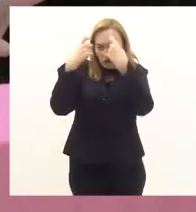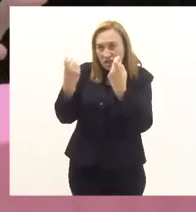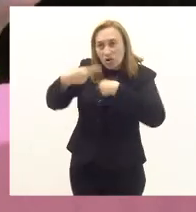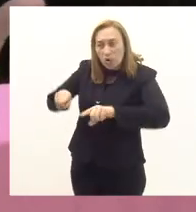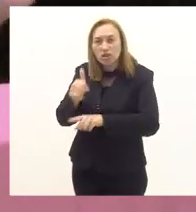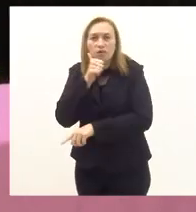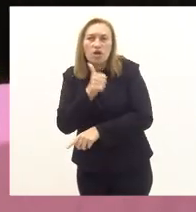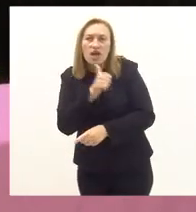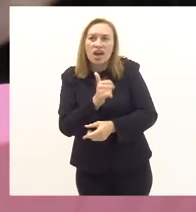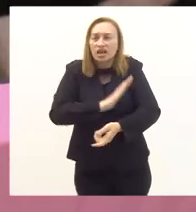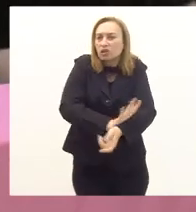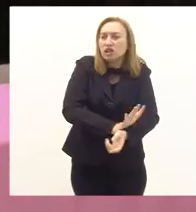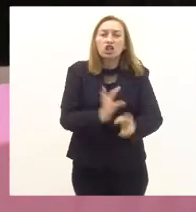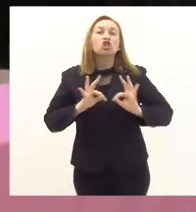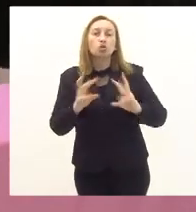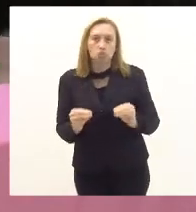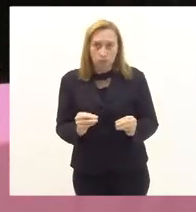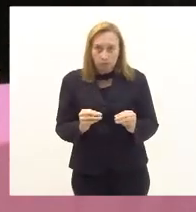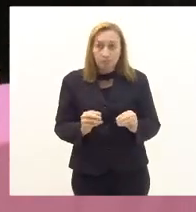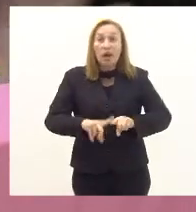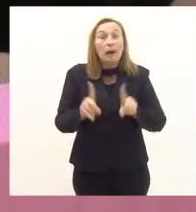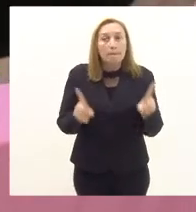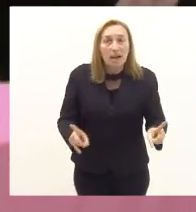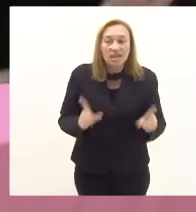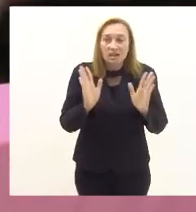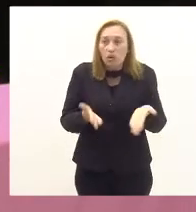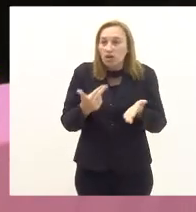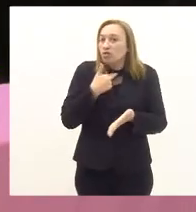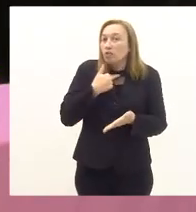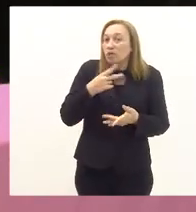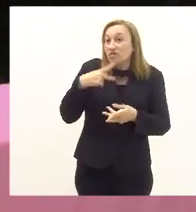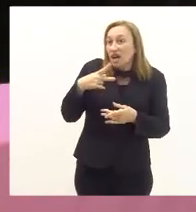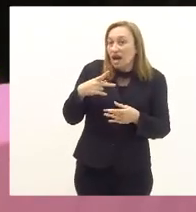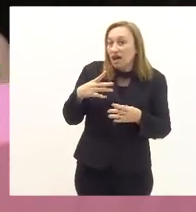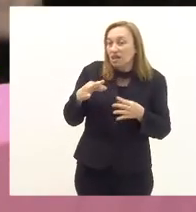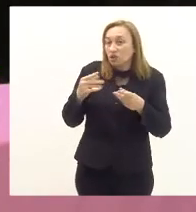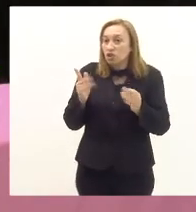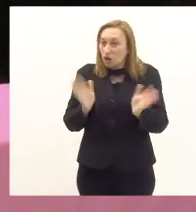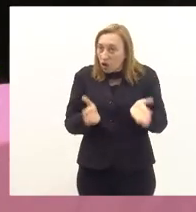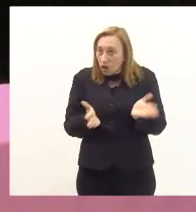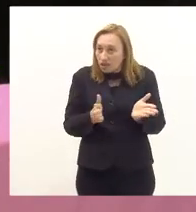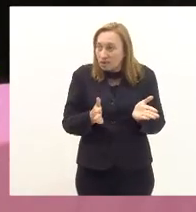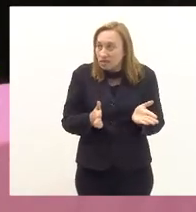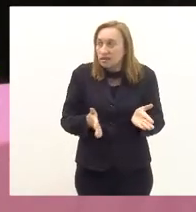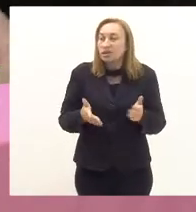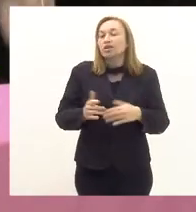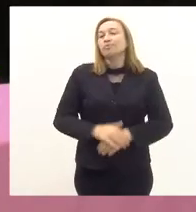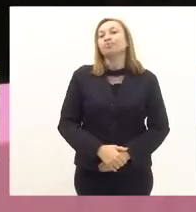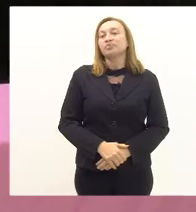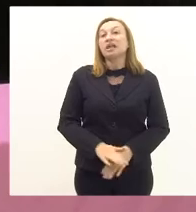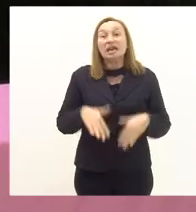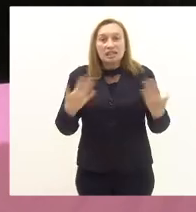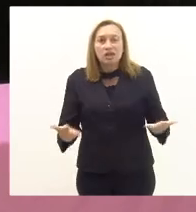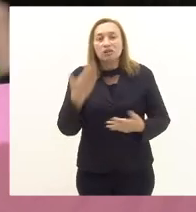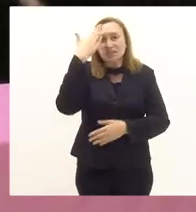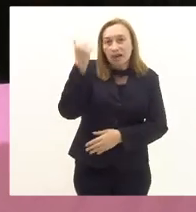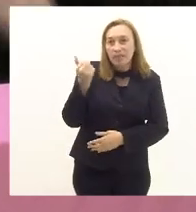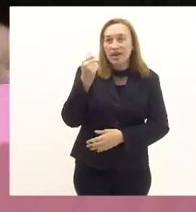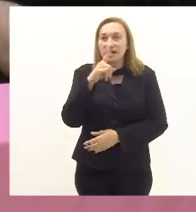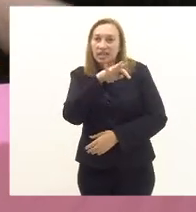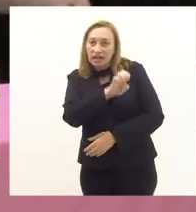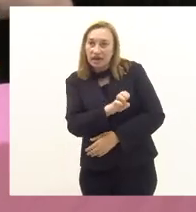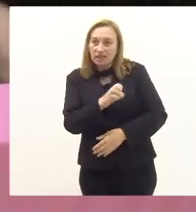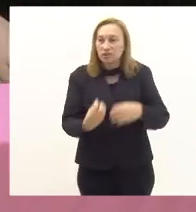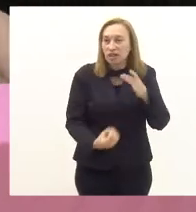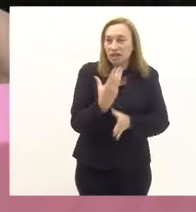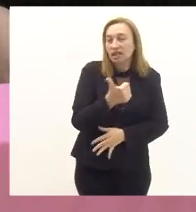de intolerância, de tudo. Mas agora eu não posso falar de futuro, tenho que falar de presente. Então, a gente tem que reprimir. Vocês têm que saber que a DECRAD foi criada